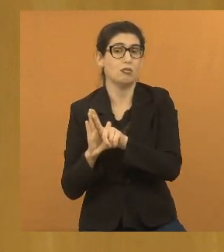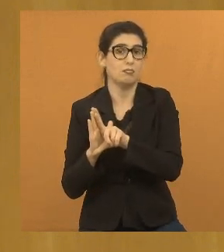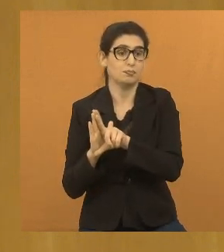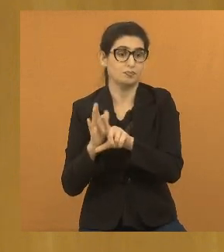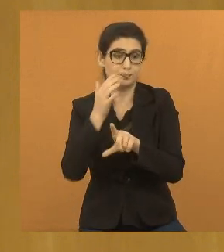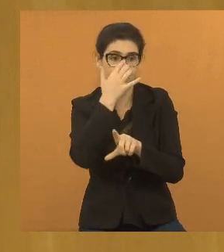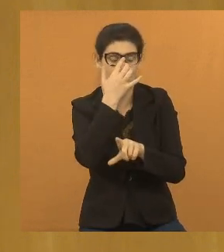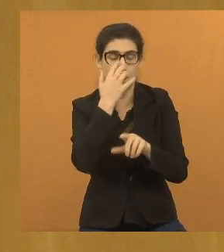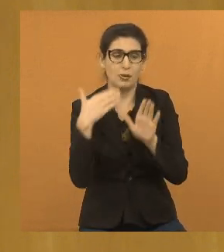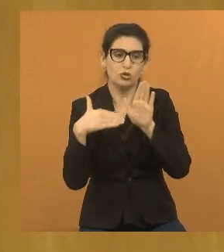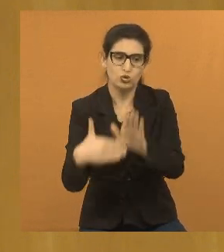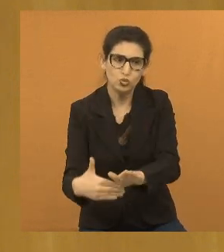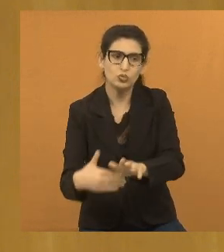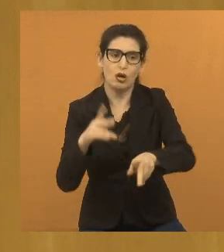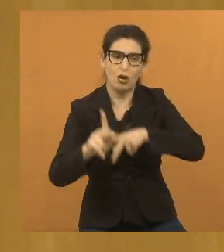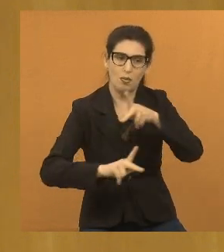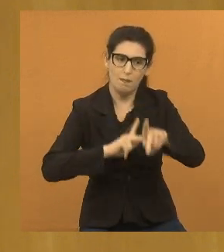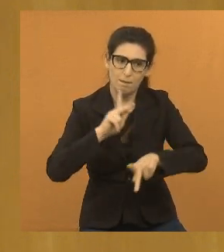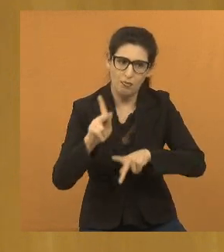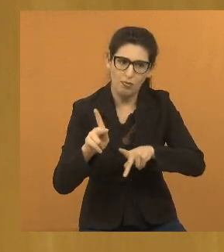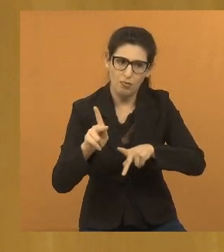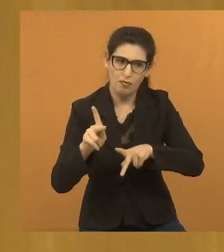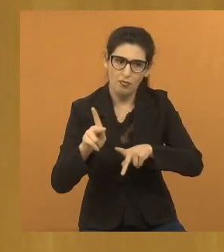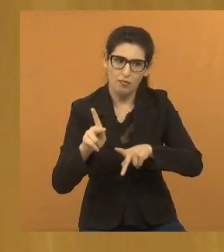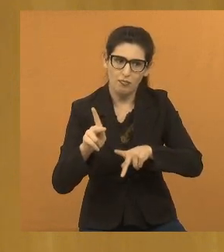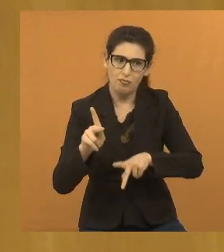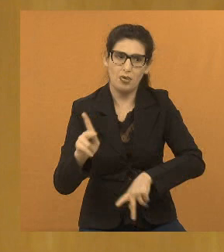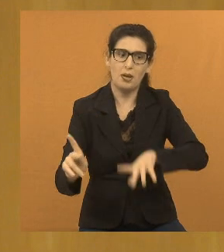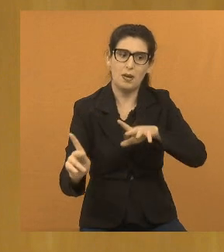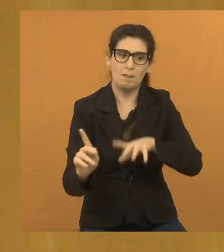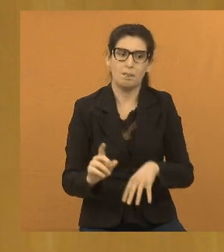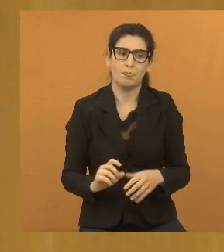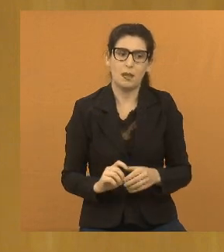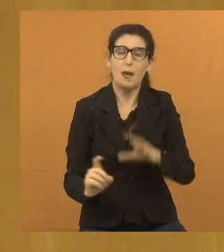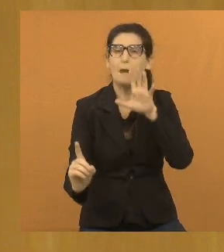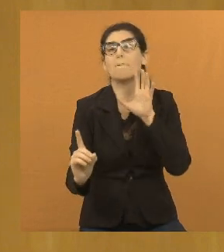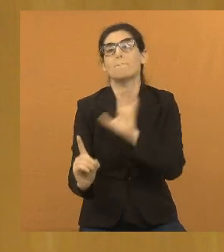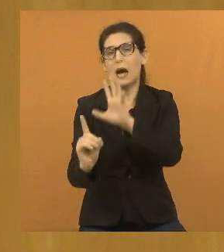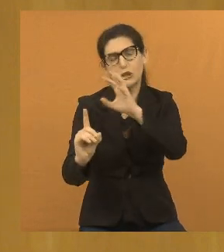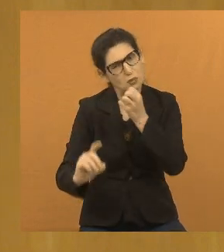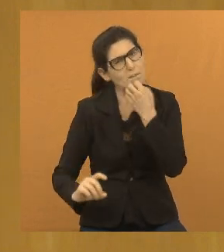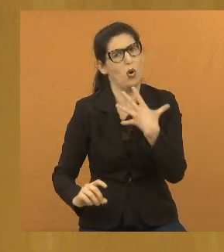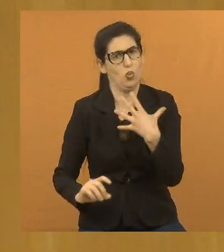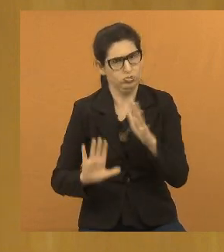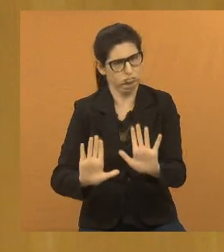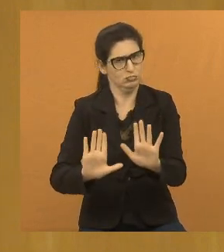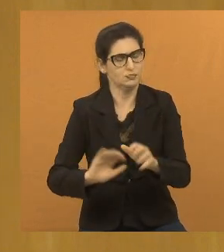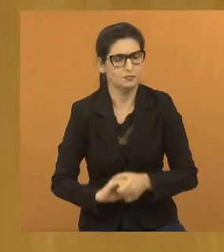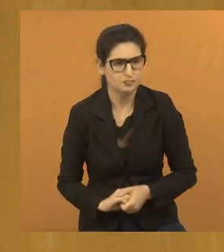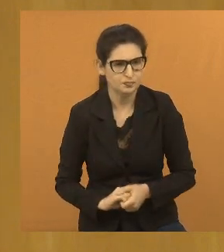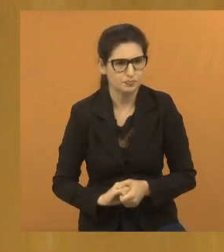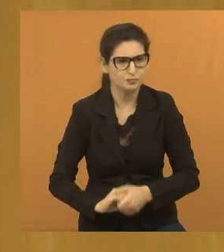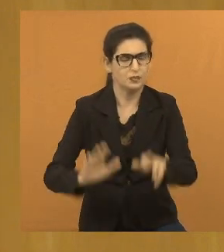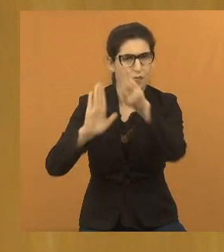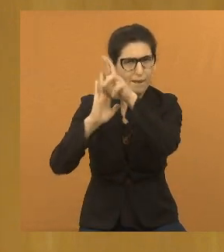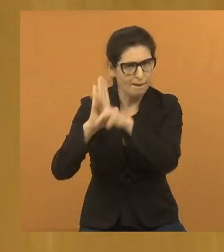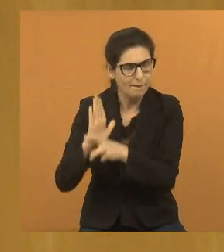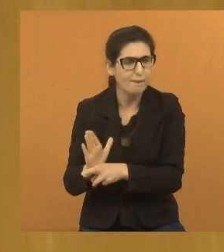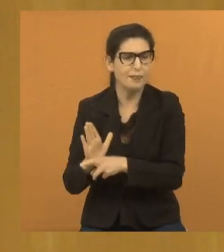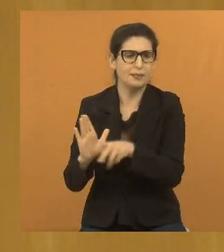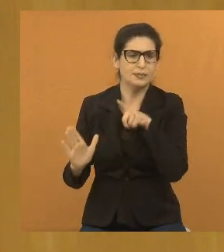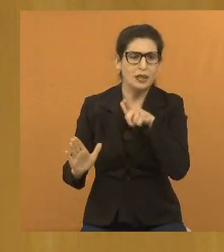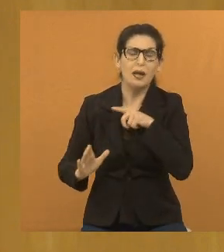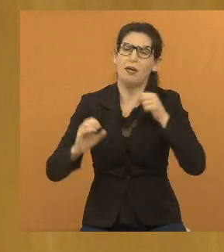para a população, que garantam impacto mínimo para a população, né? E também os regramentos vão surgindo, a questão